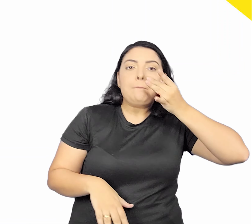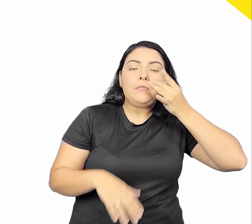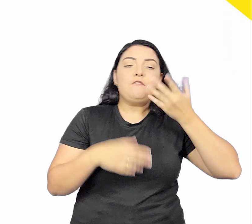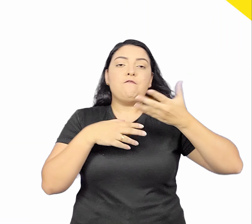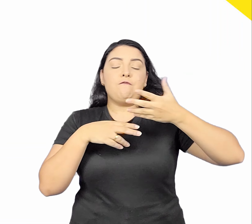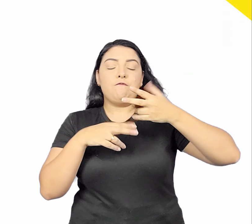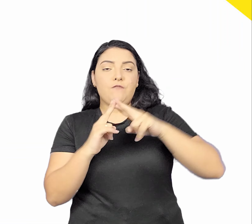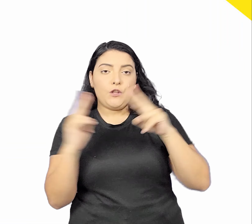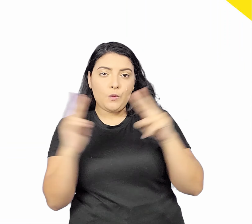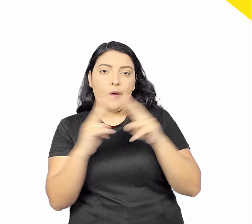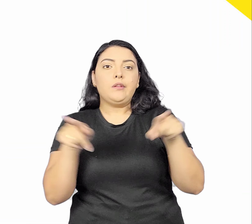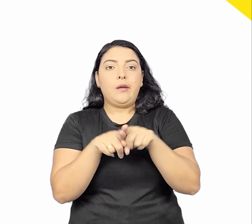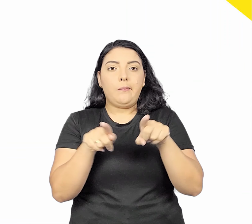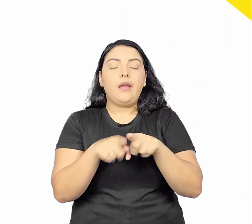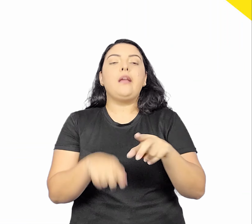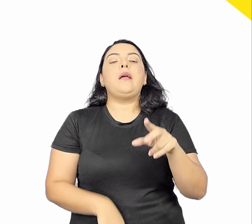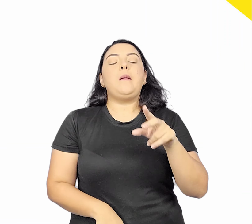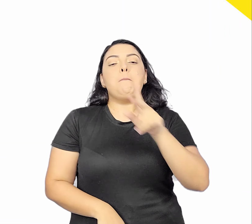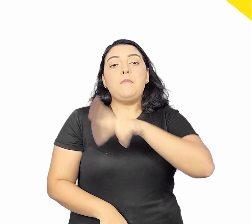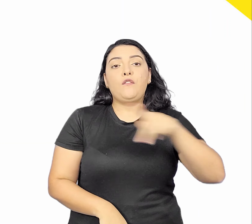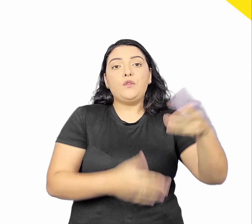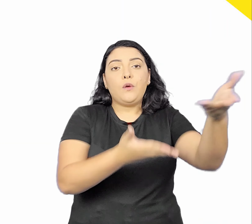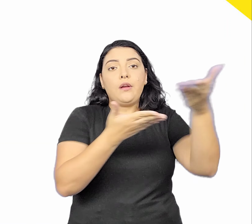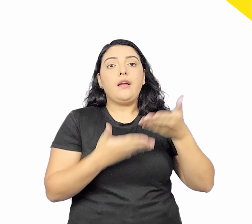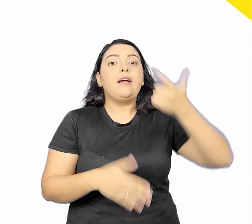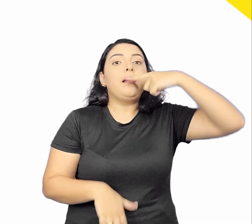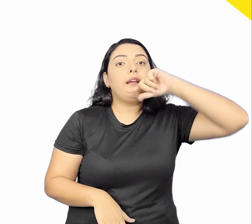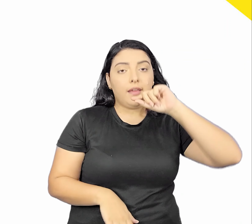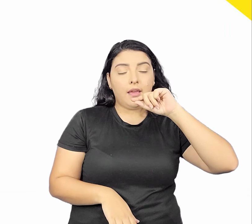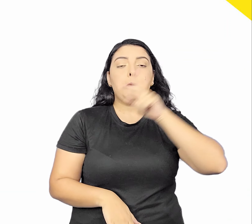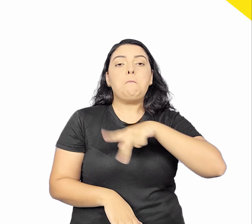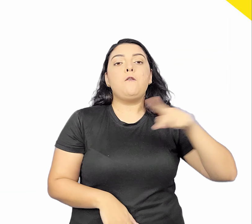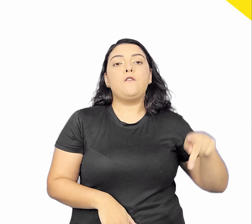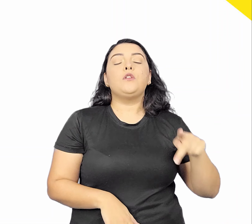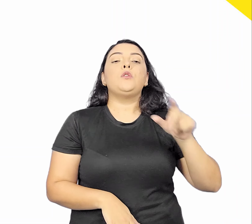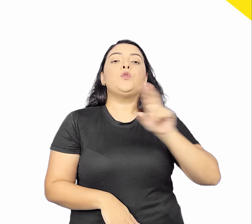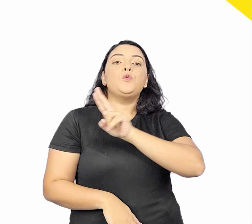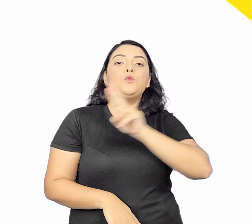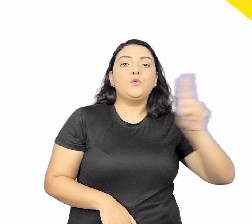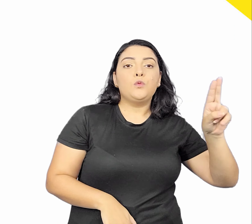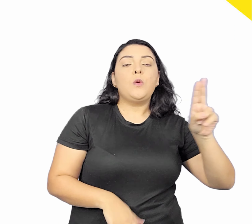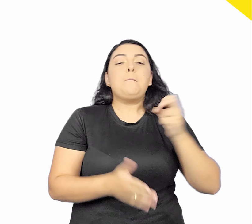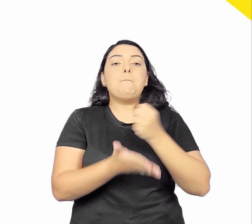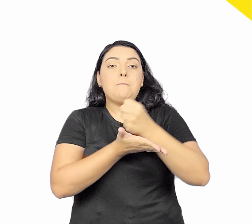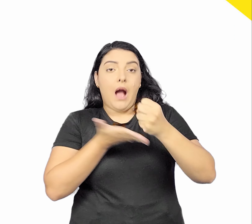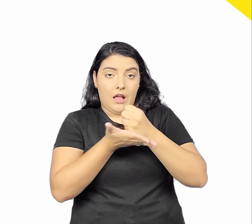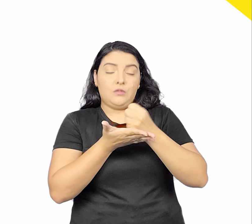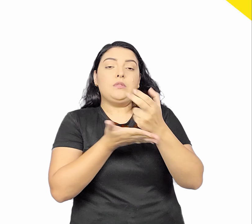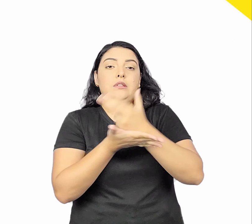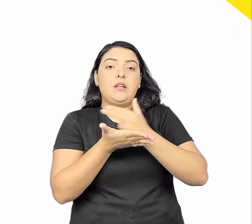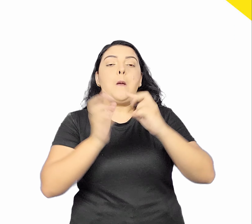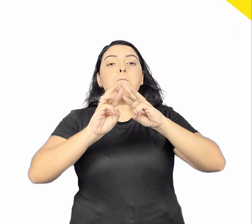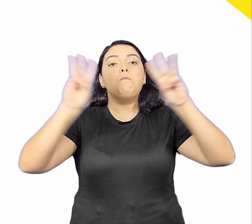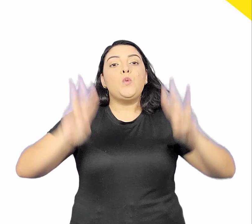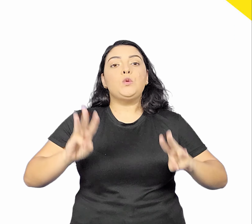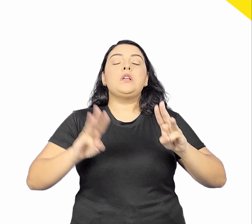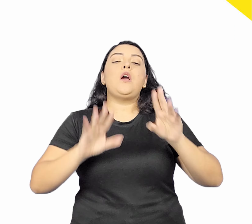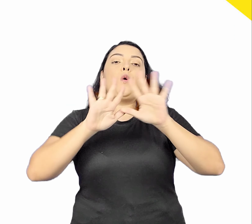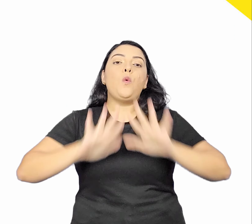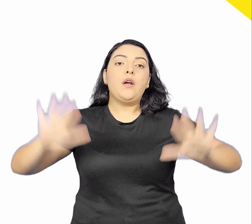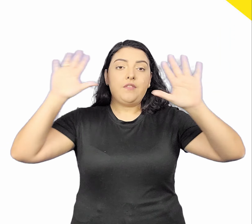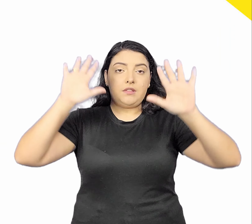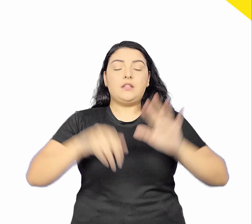em formato híbrido, presencial e virtual O professor convidado foi o arte-educador e professor do curso básico de